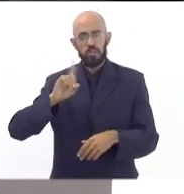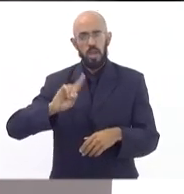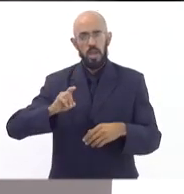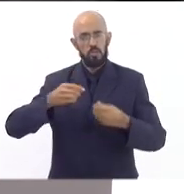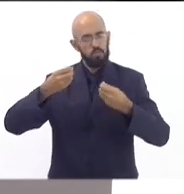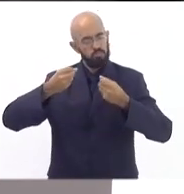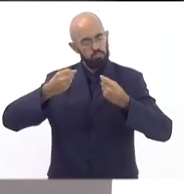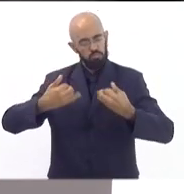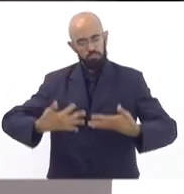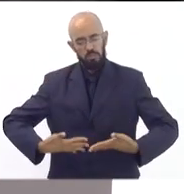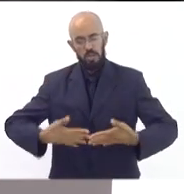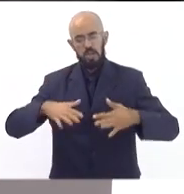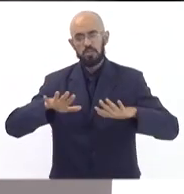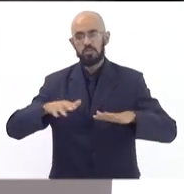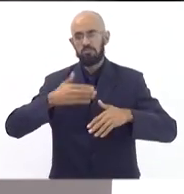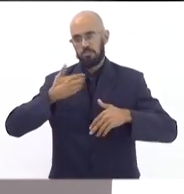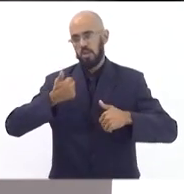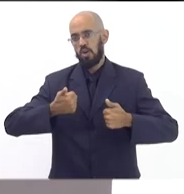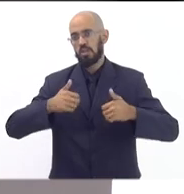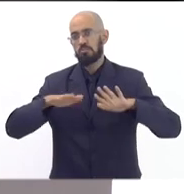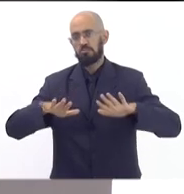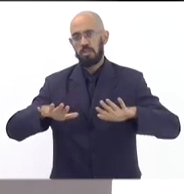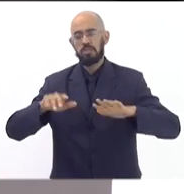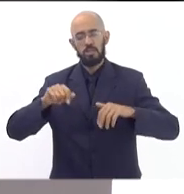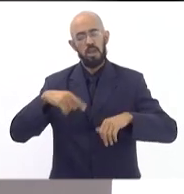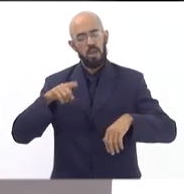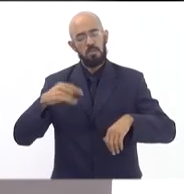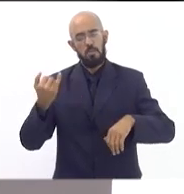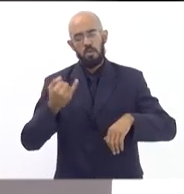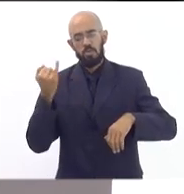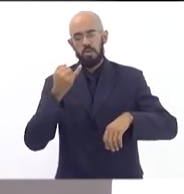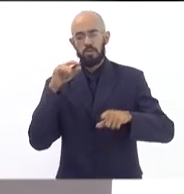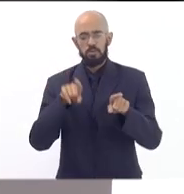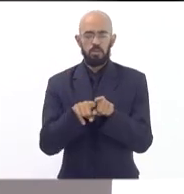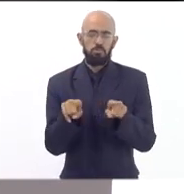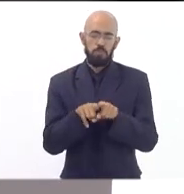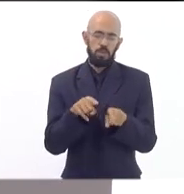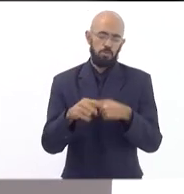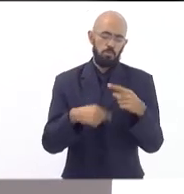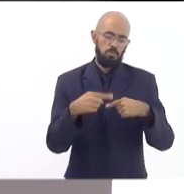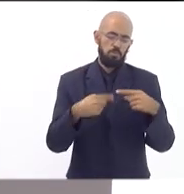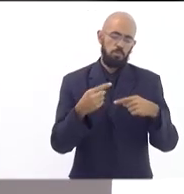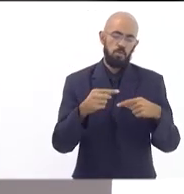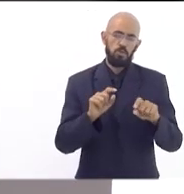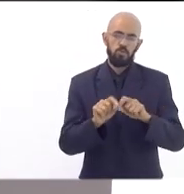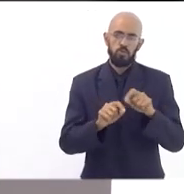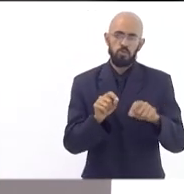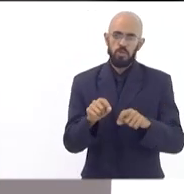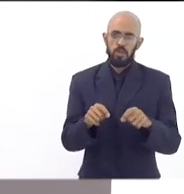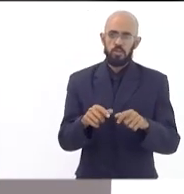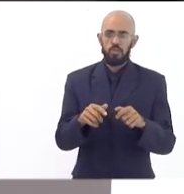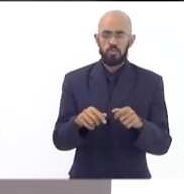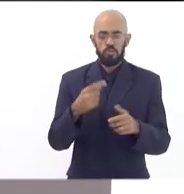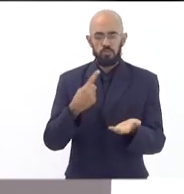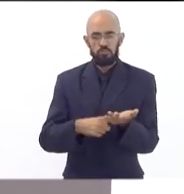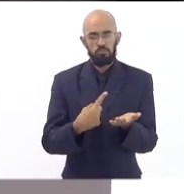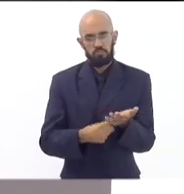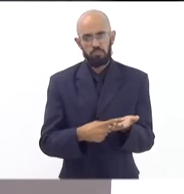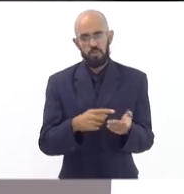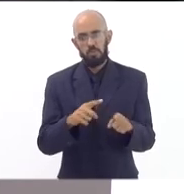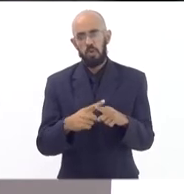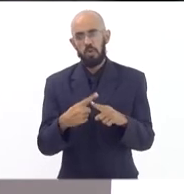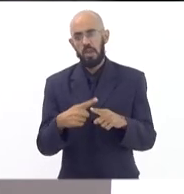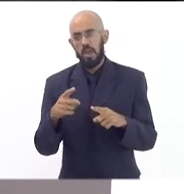eu sei que está sendo tratado isso é importante isso depois Essa é considerado porque a